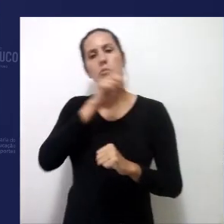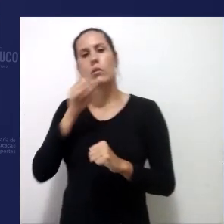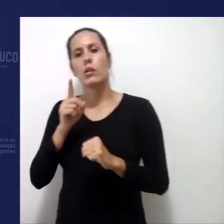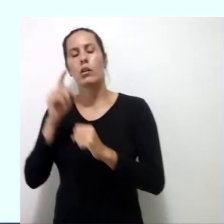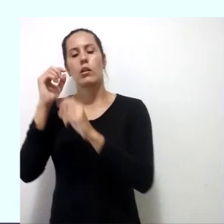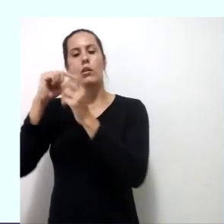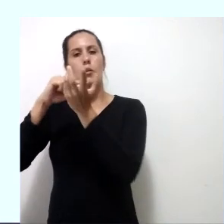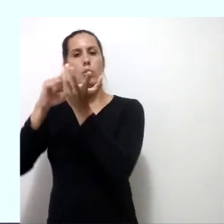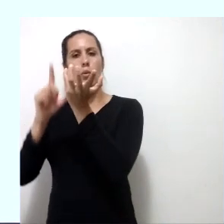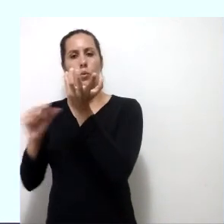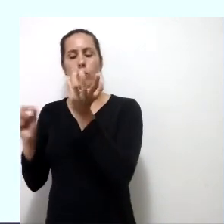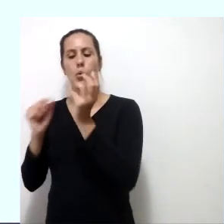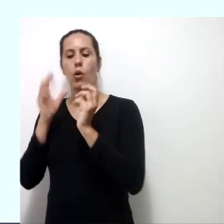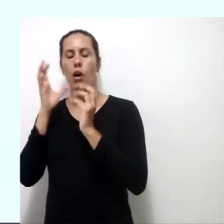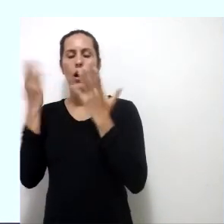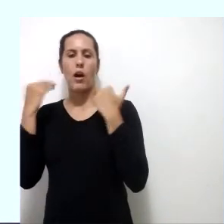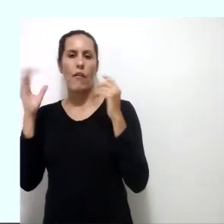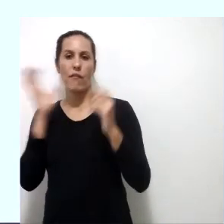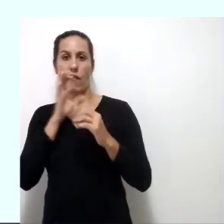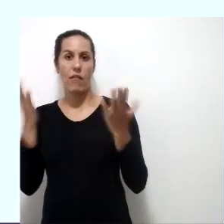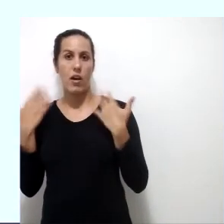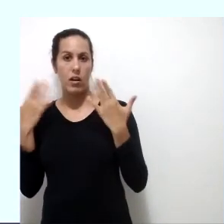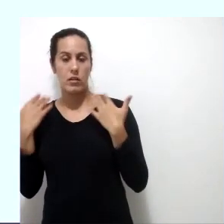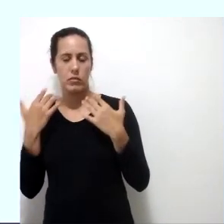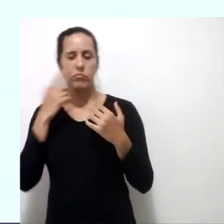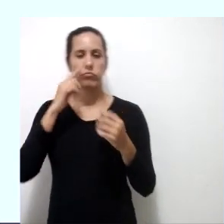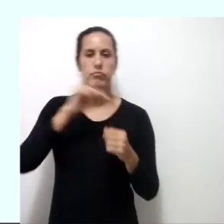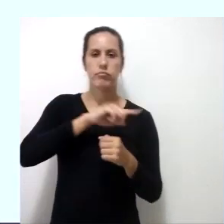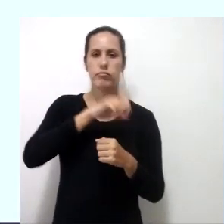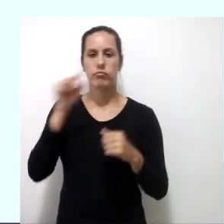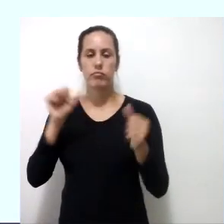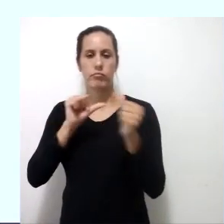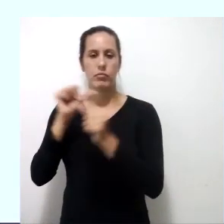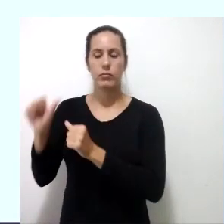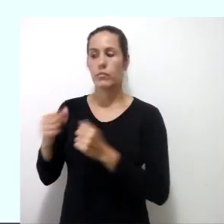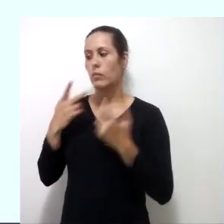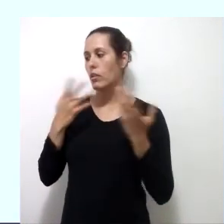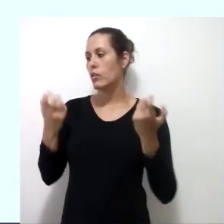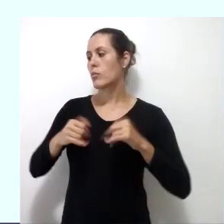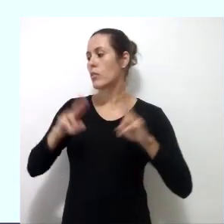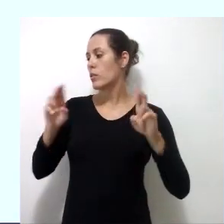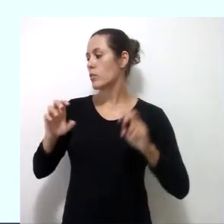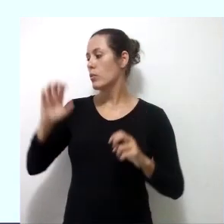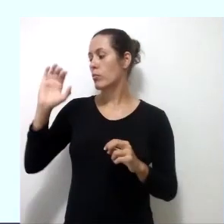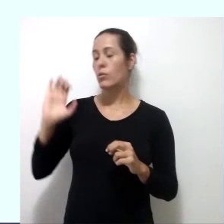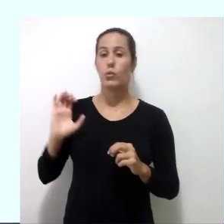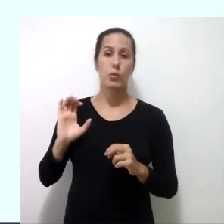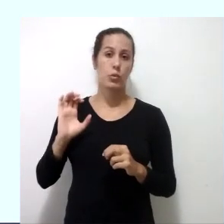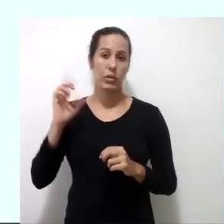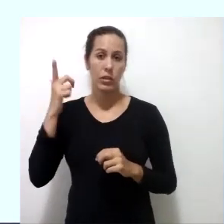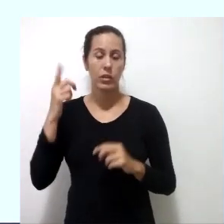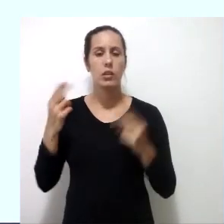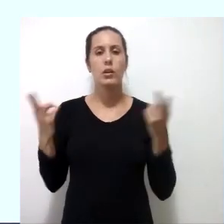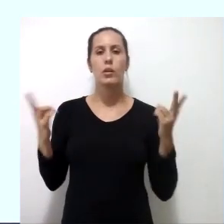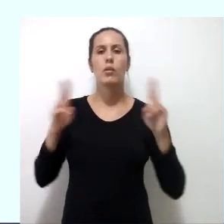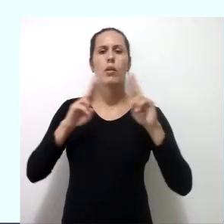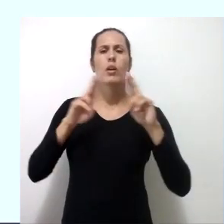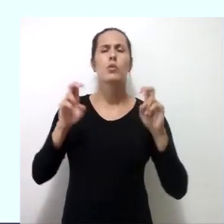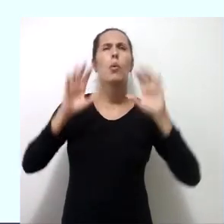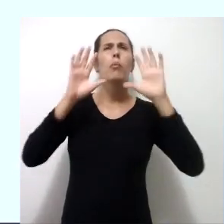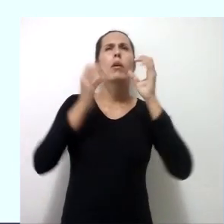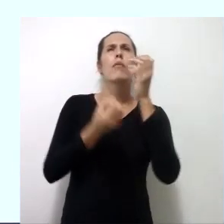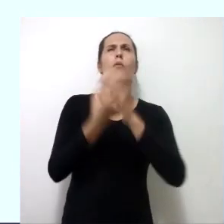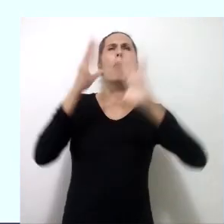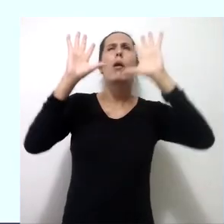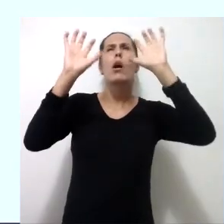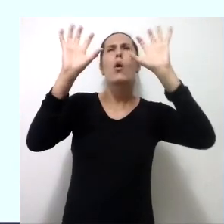outono. E hoje eu falei para vocês a questão, né, sobre o nosso clima, né? Em relação à questão